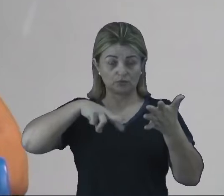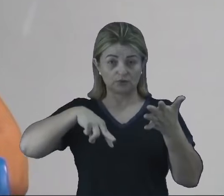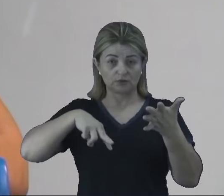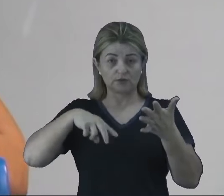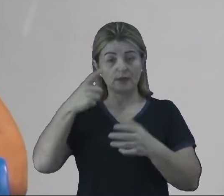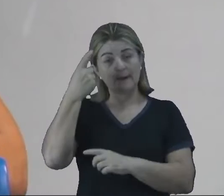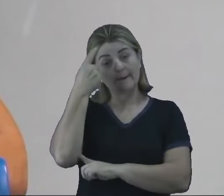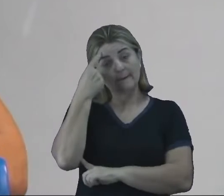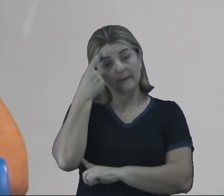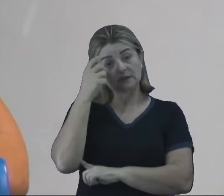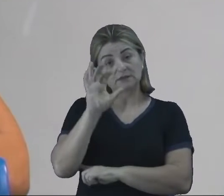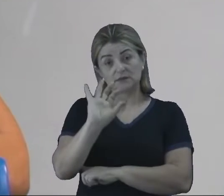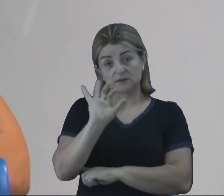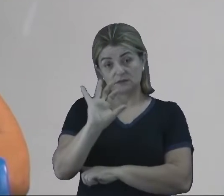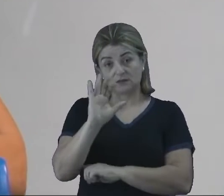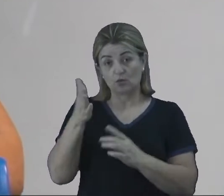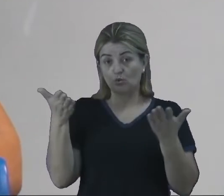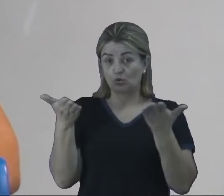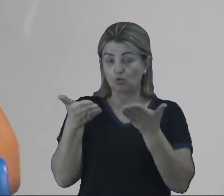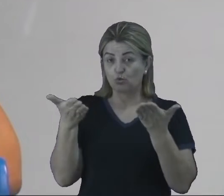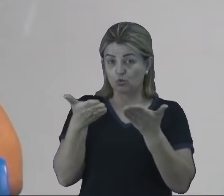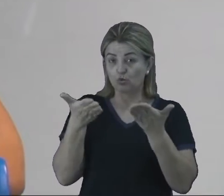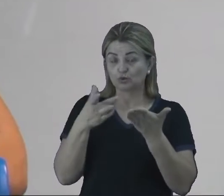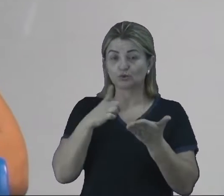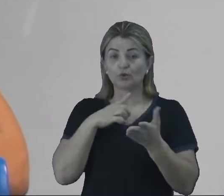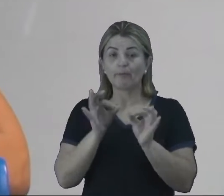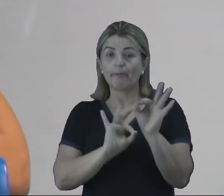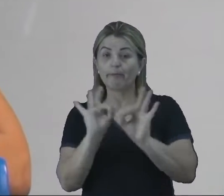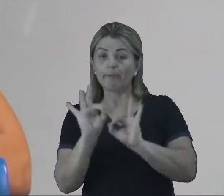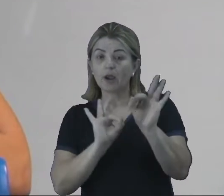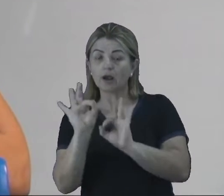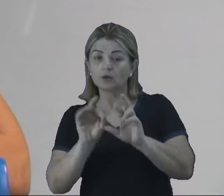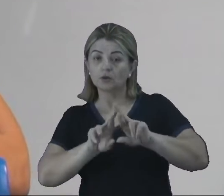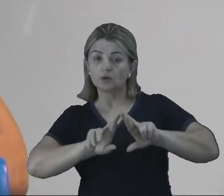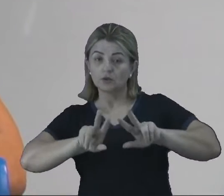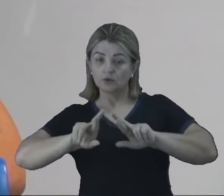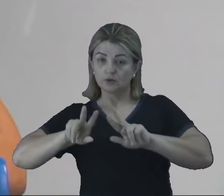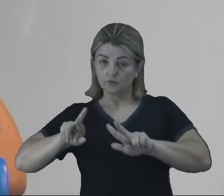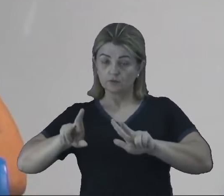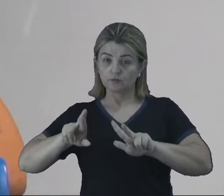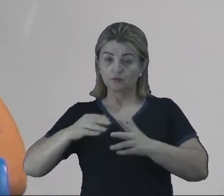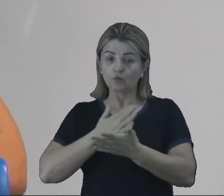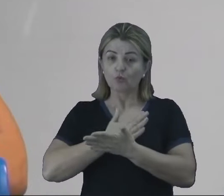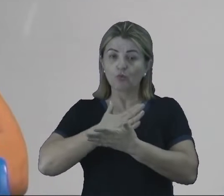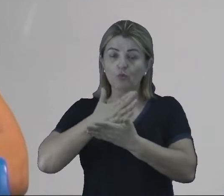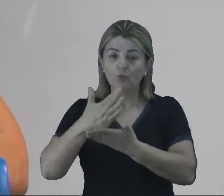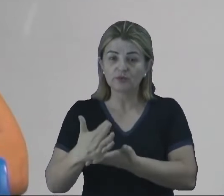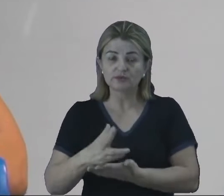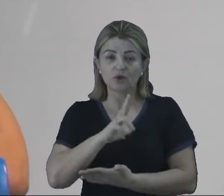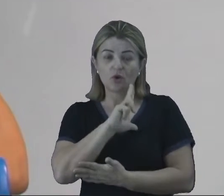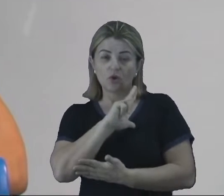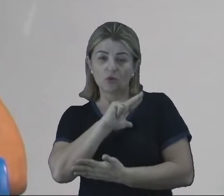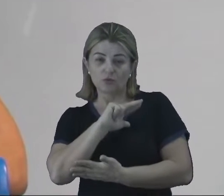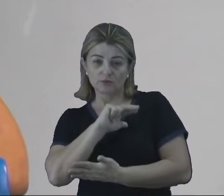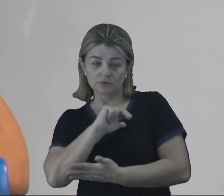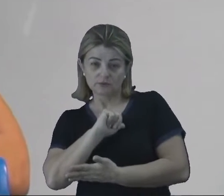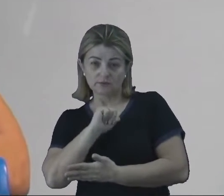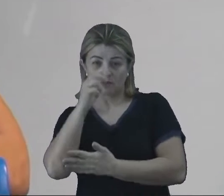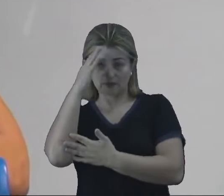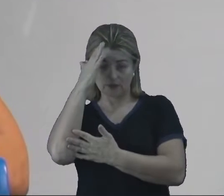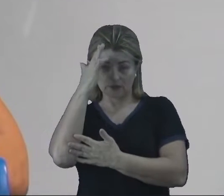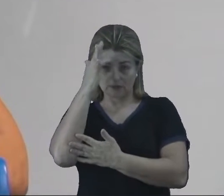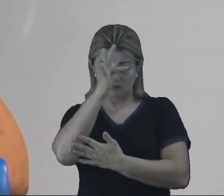da semana. Normalmente dividida com português, literatura, redação. Sim, o caderno de linguagens,